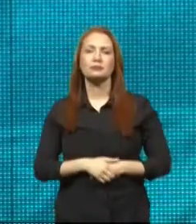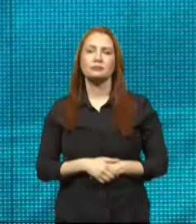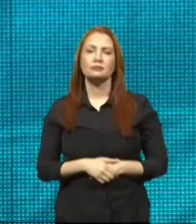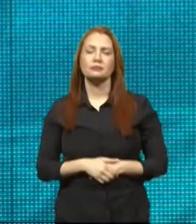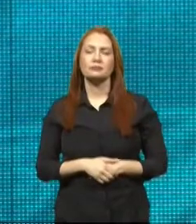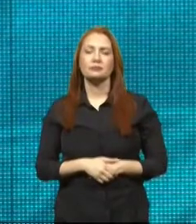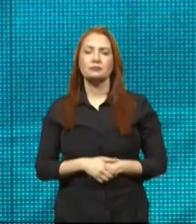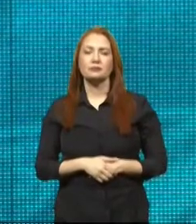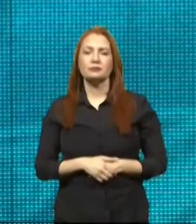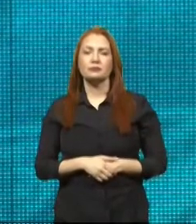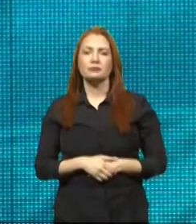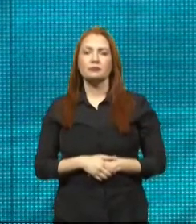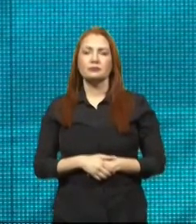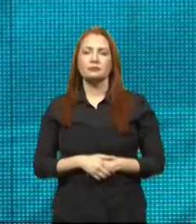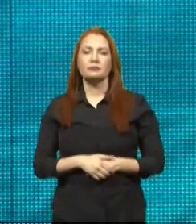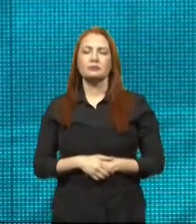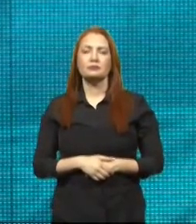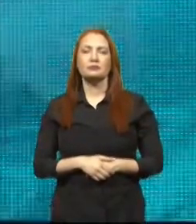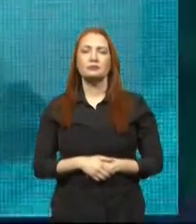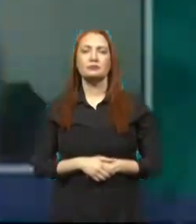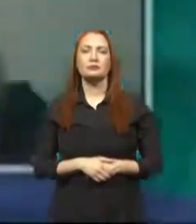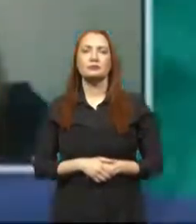gentileza. Ok,